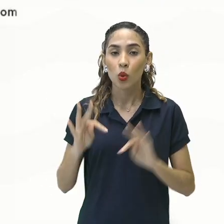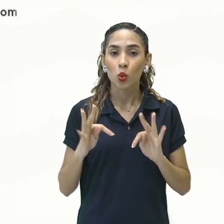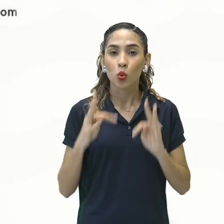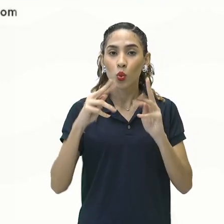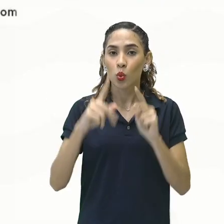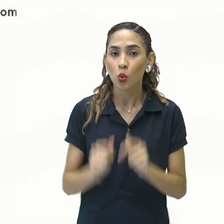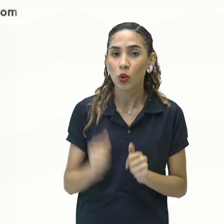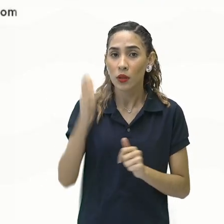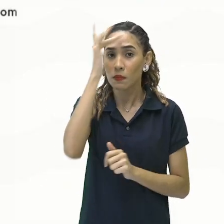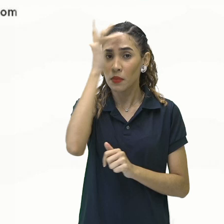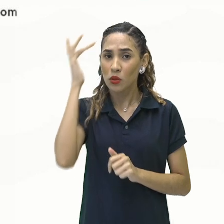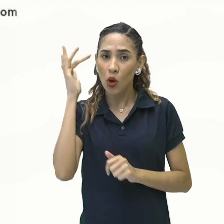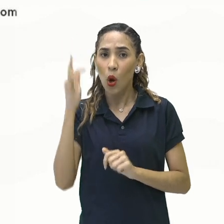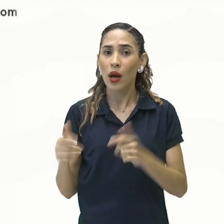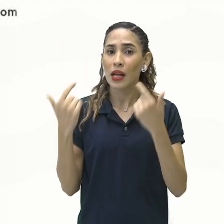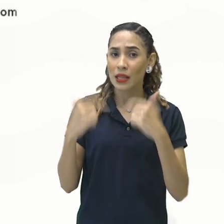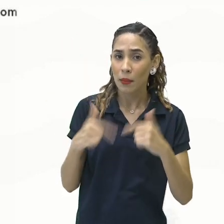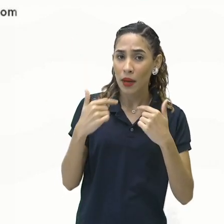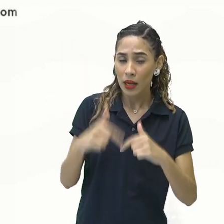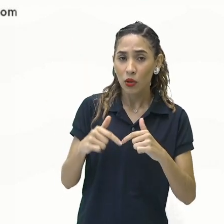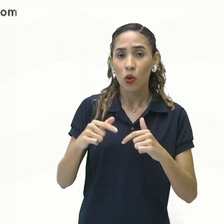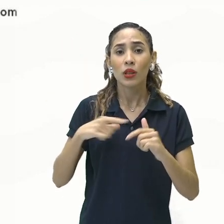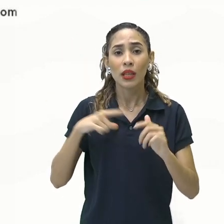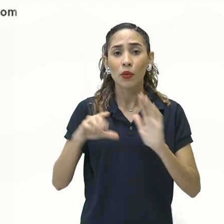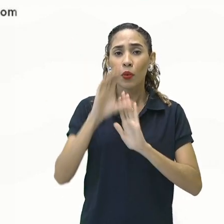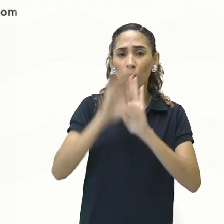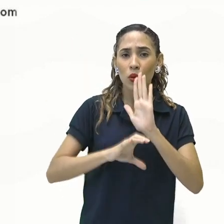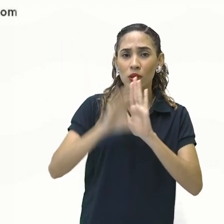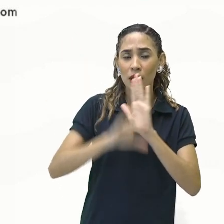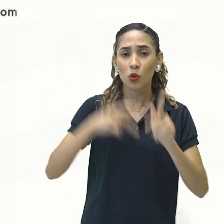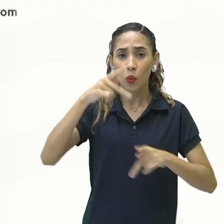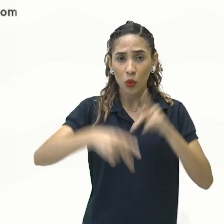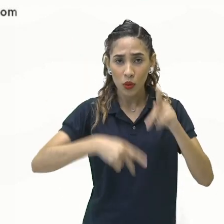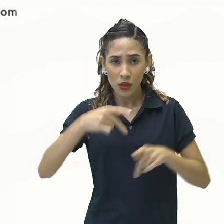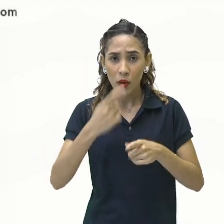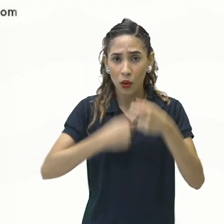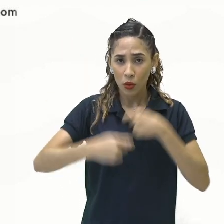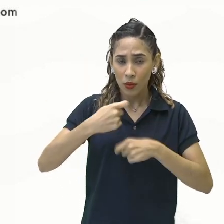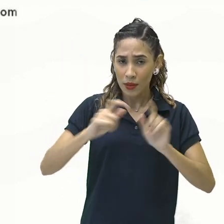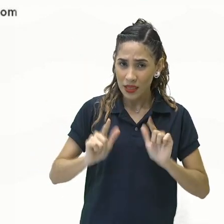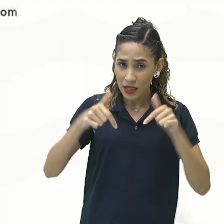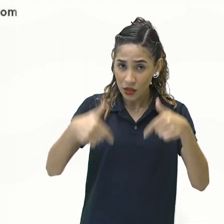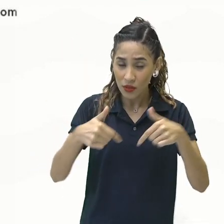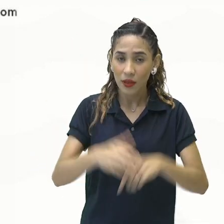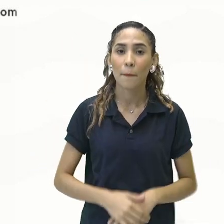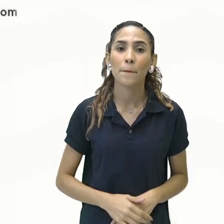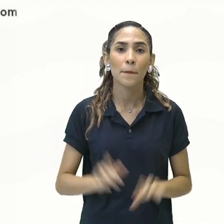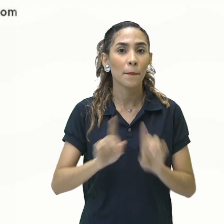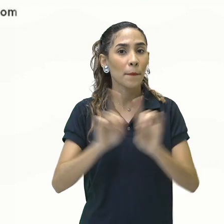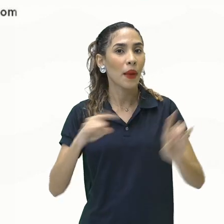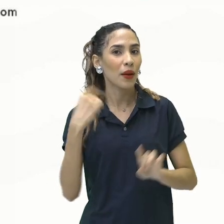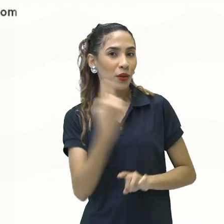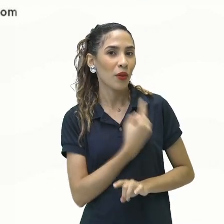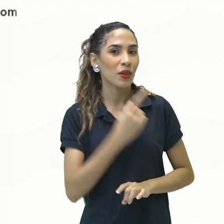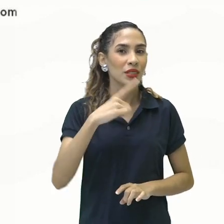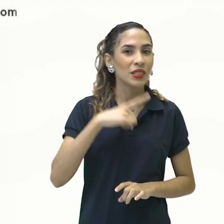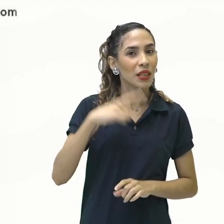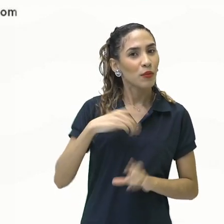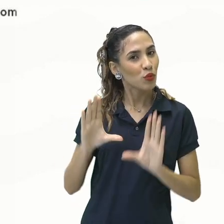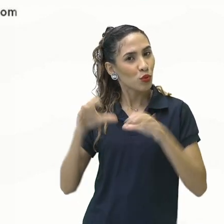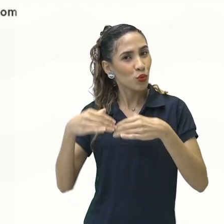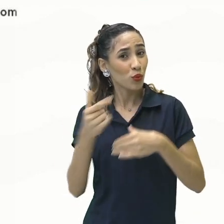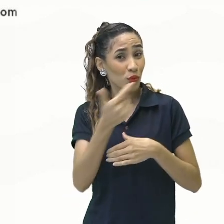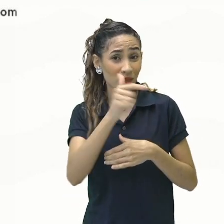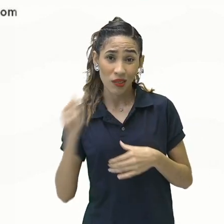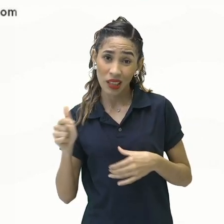Todo trabalhador faz parte de um conceito que a gente chama de população economicamente ativa. Mas a gente tem uma galerinha que não tem emprego, né? É